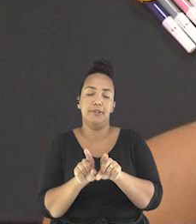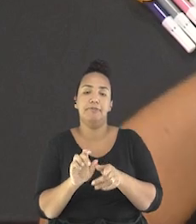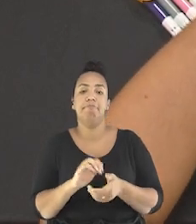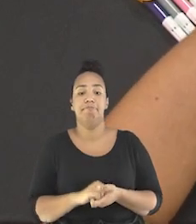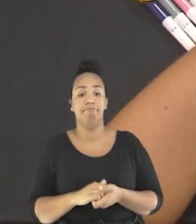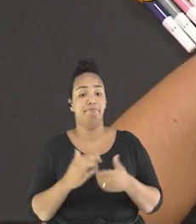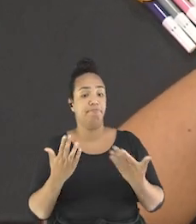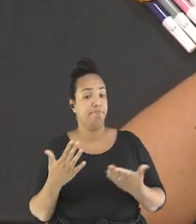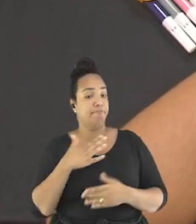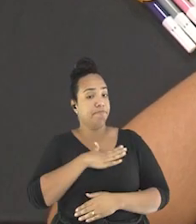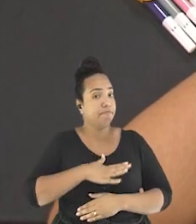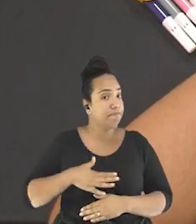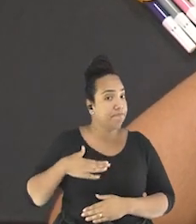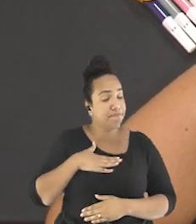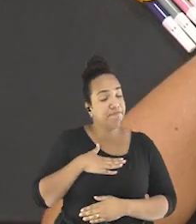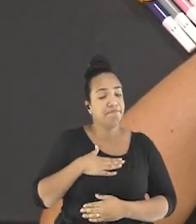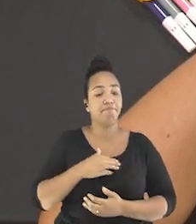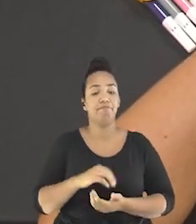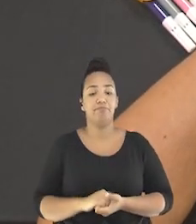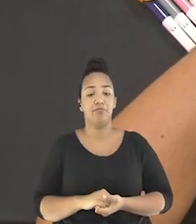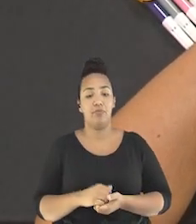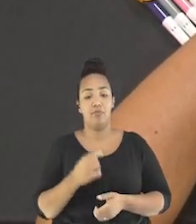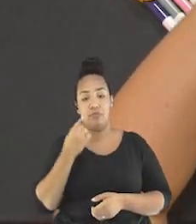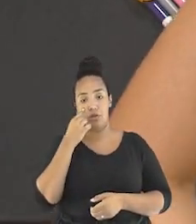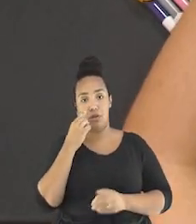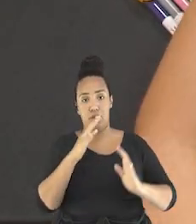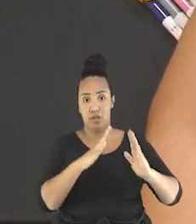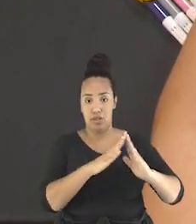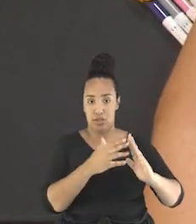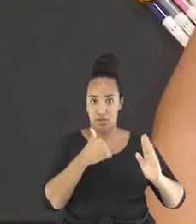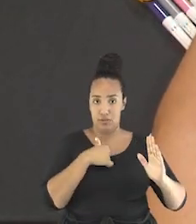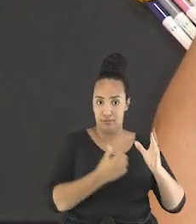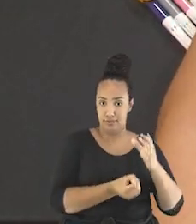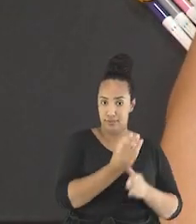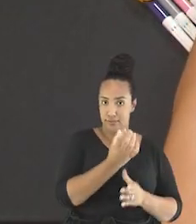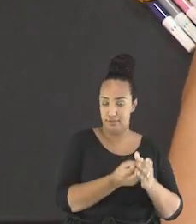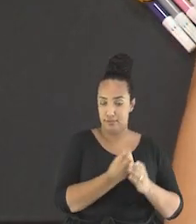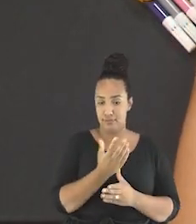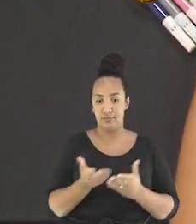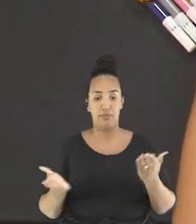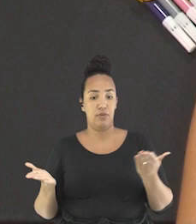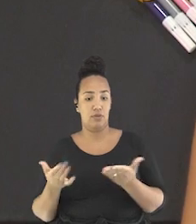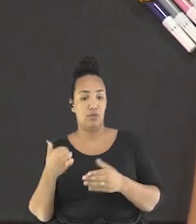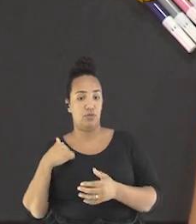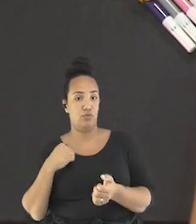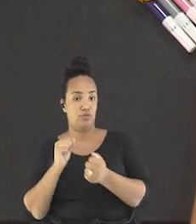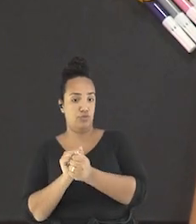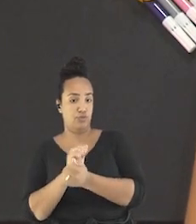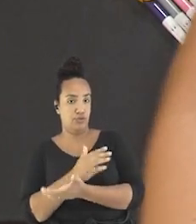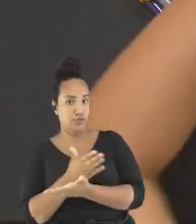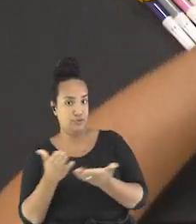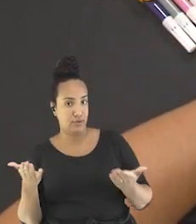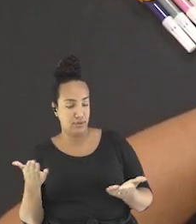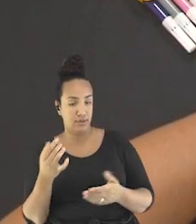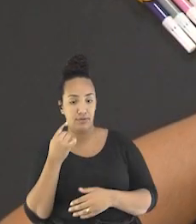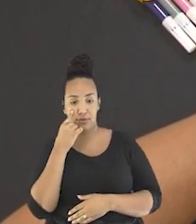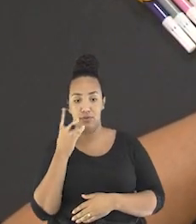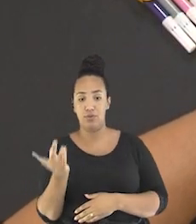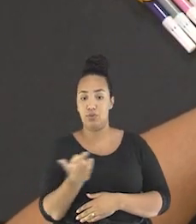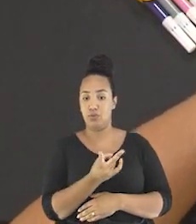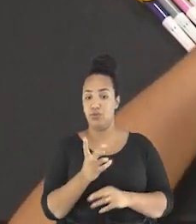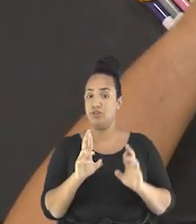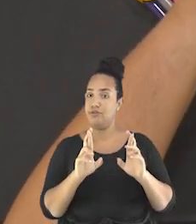E aí, gostaram? Aprovaram? Esse aqui foi o que eu fiz em casa, e esse aqui é o que eu fiz com vocês agora. Fiz